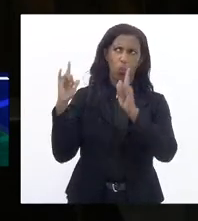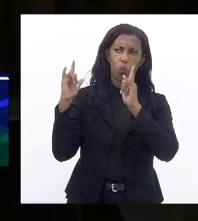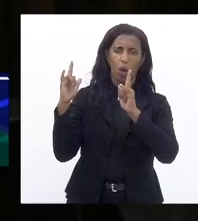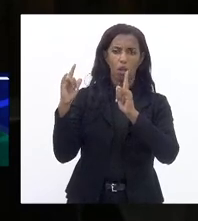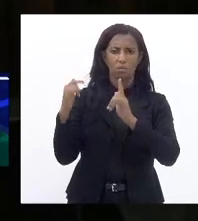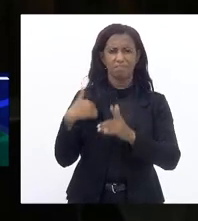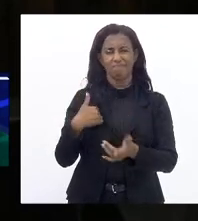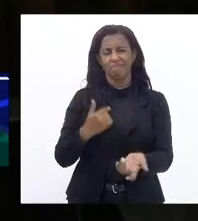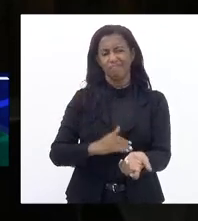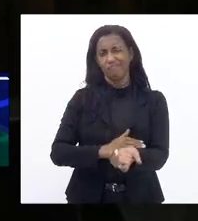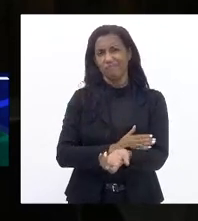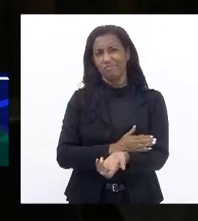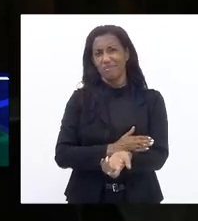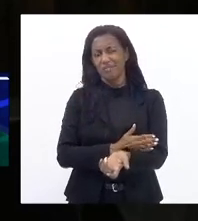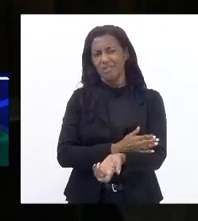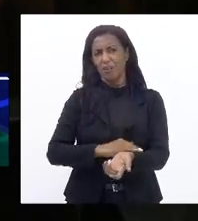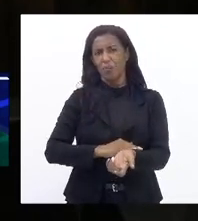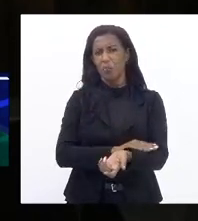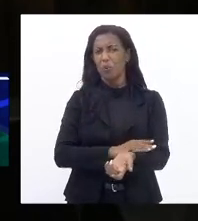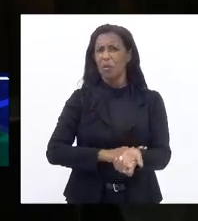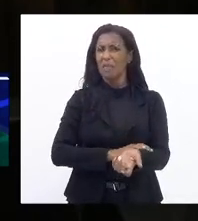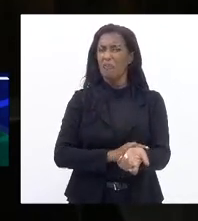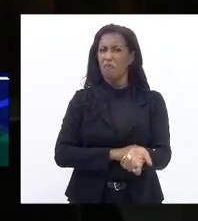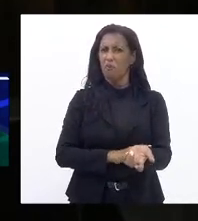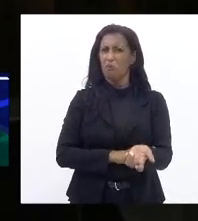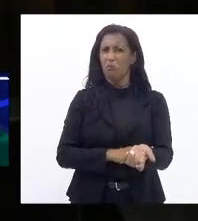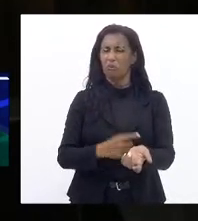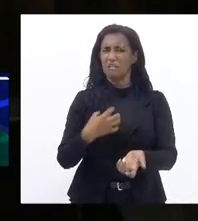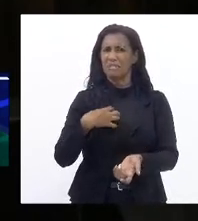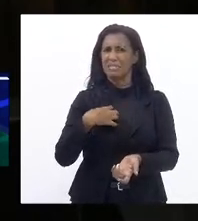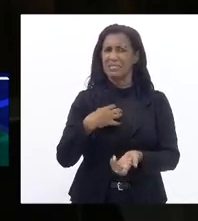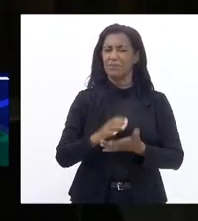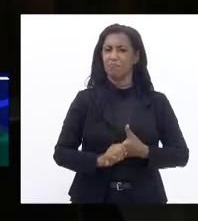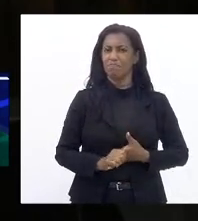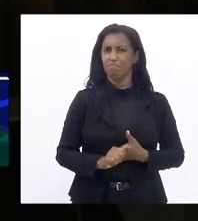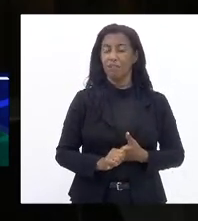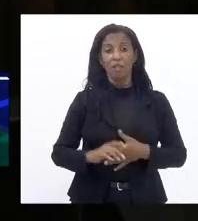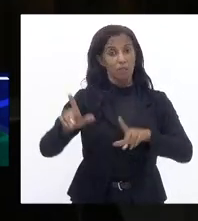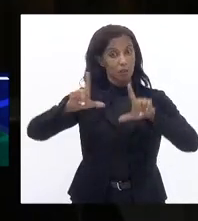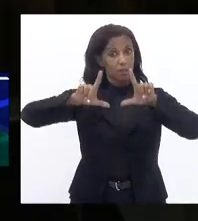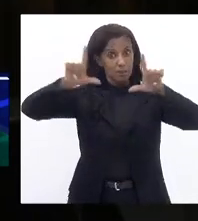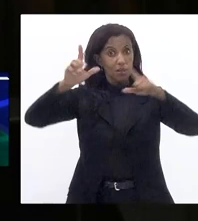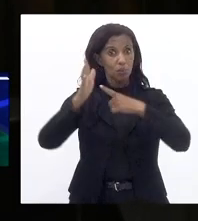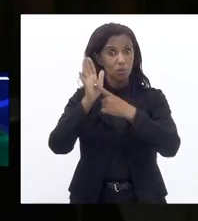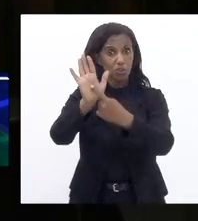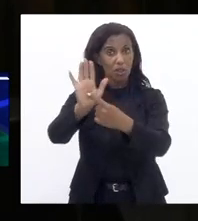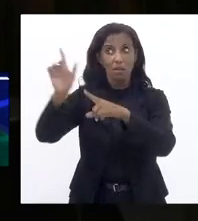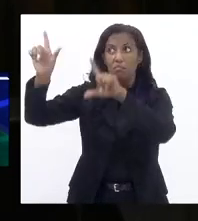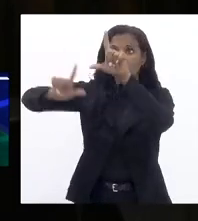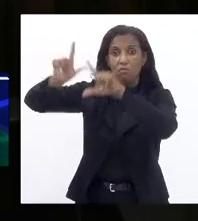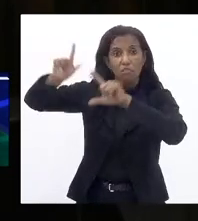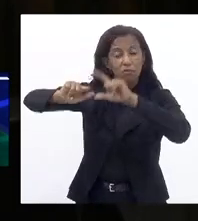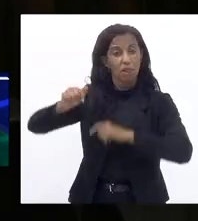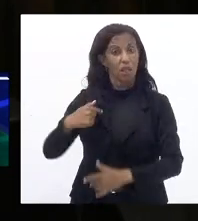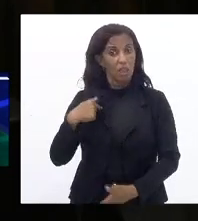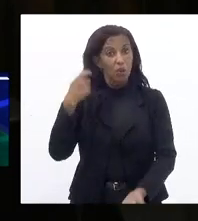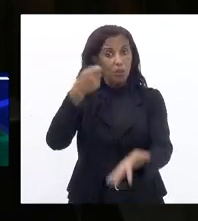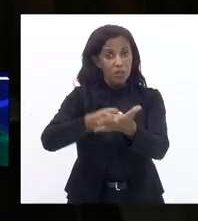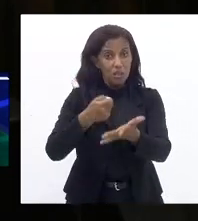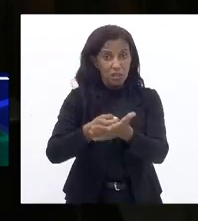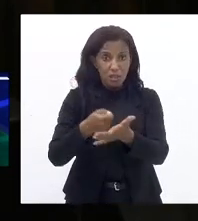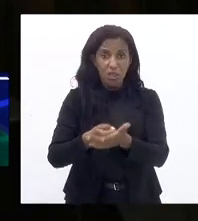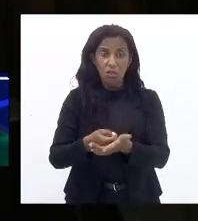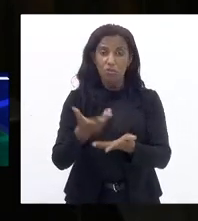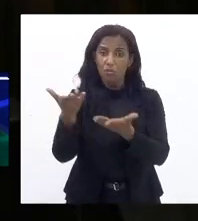parte. Isso está rolando por aí, está sendo veiculado na imprensa, e eu exijo de Vossa Excelência